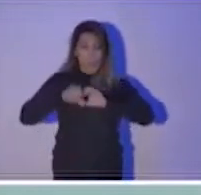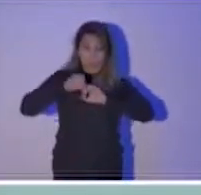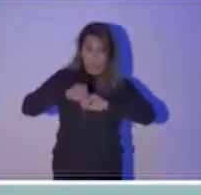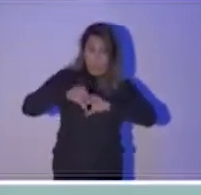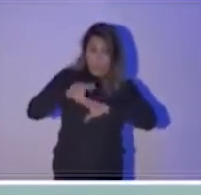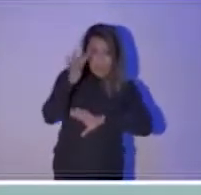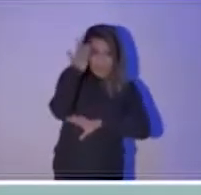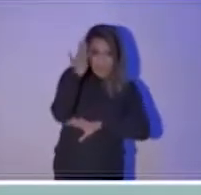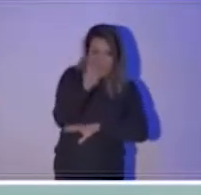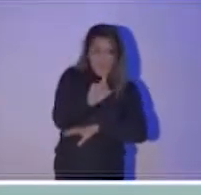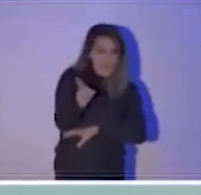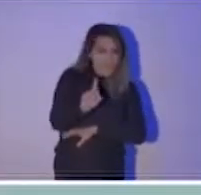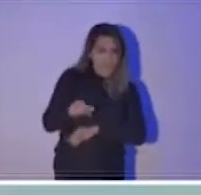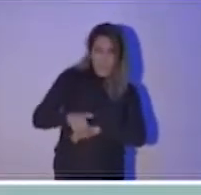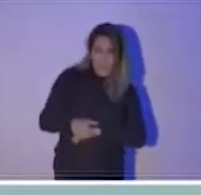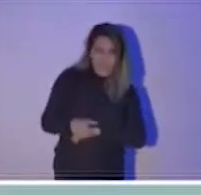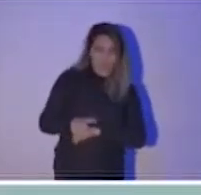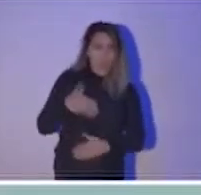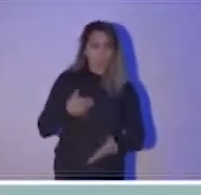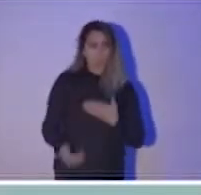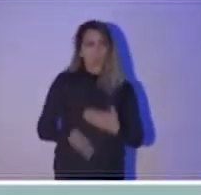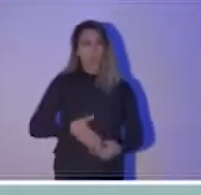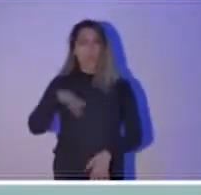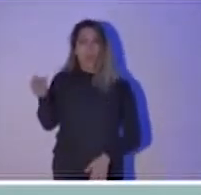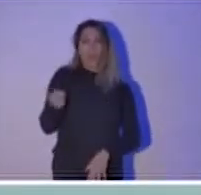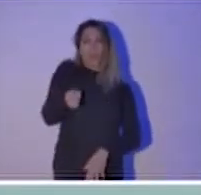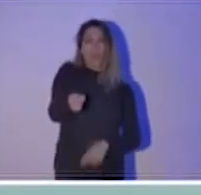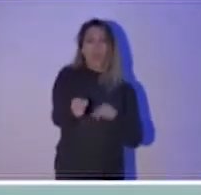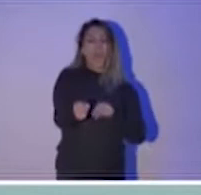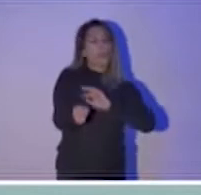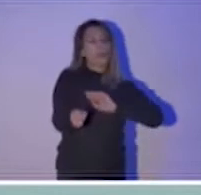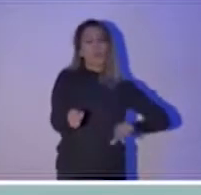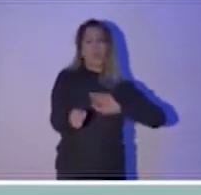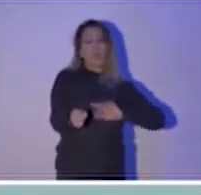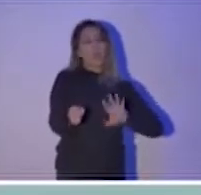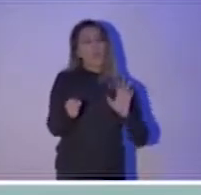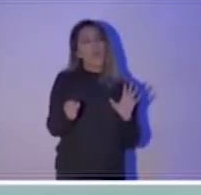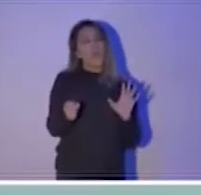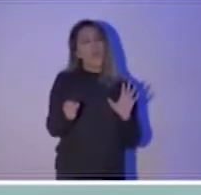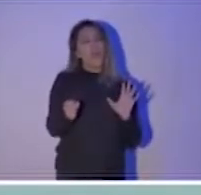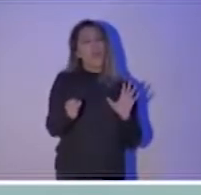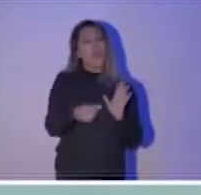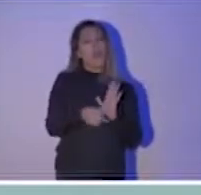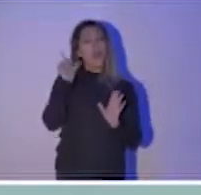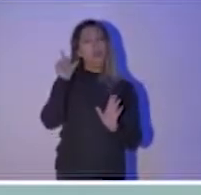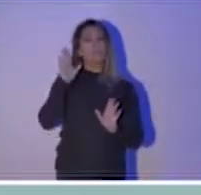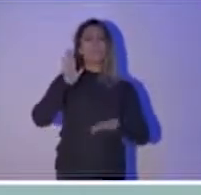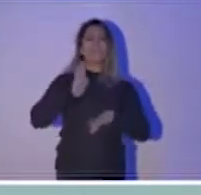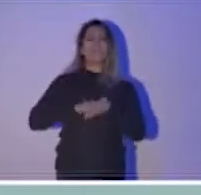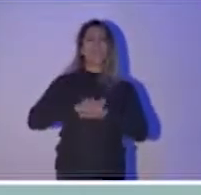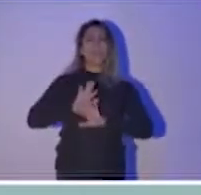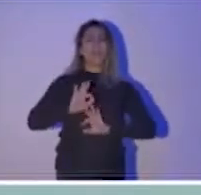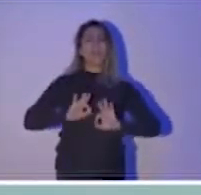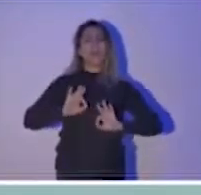poucos. E ela não é uma tarefa para qualquer um. Ela é uma tarefa para pessoas muito bem preparadas. Ela é uma